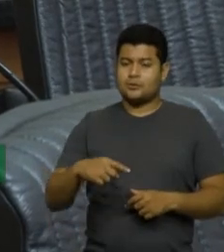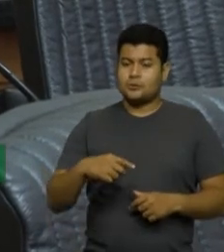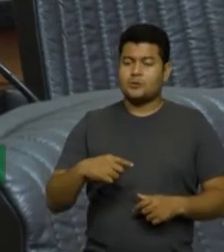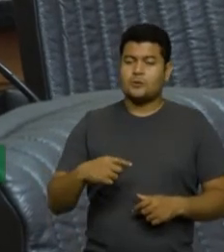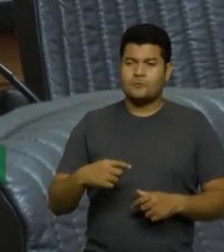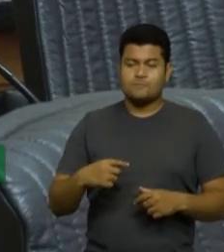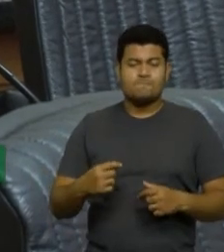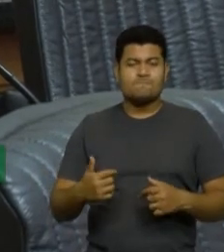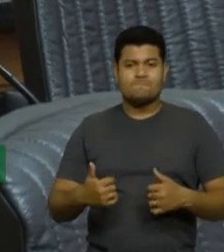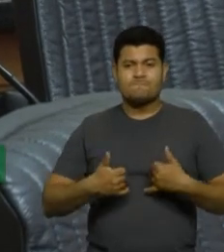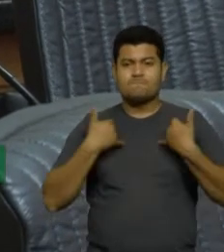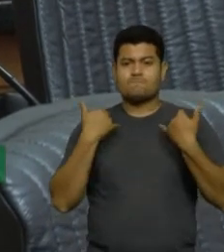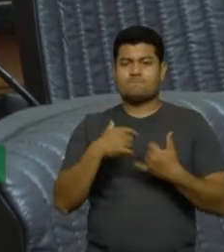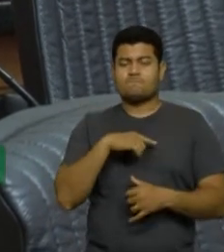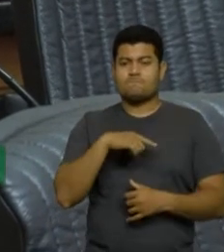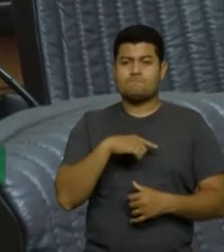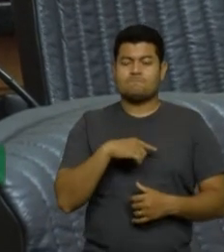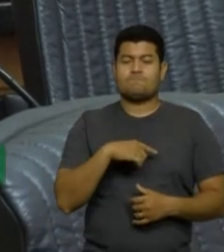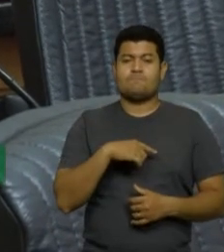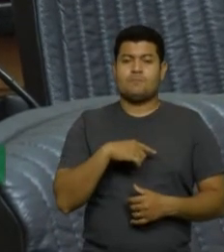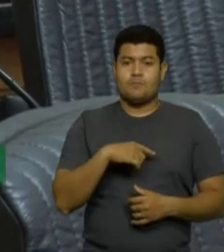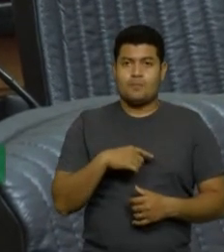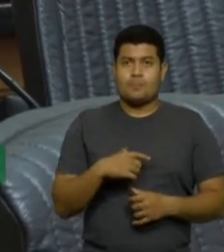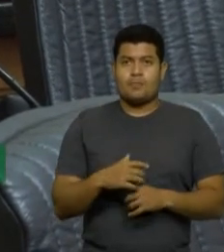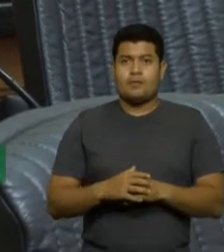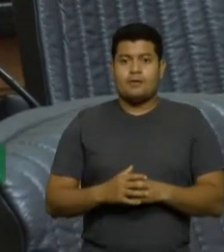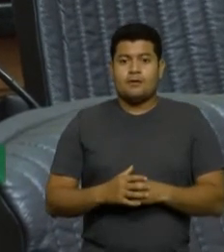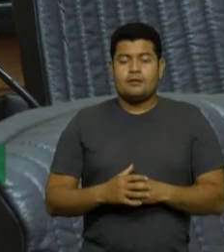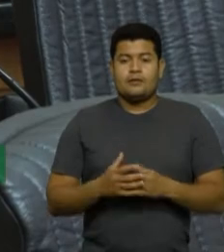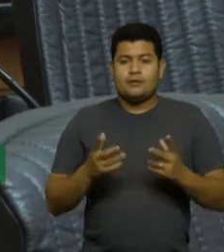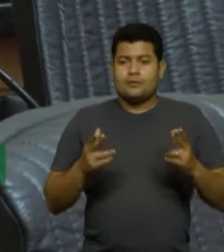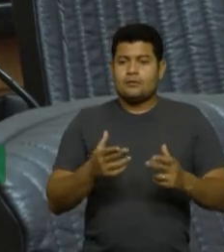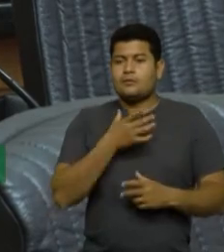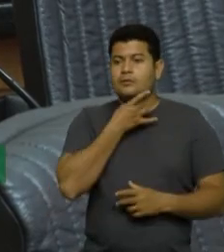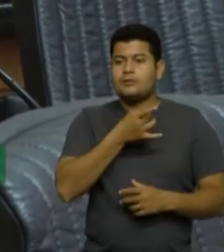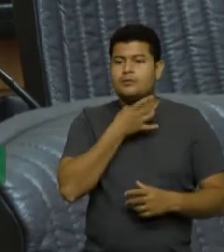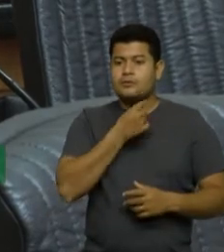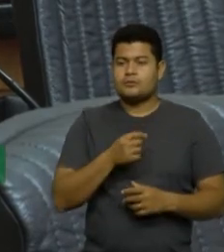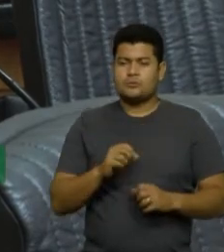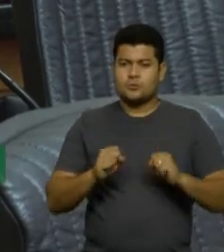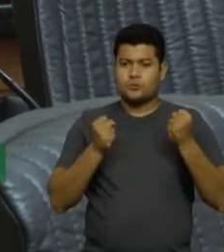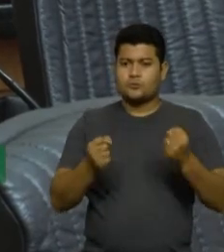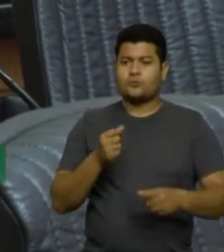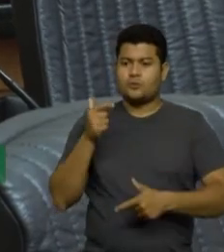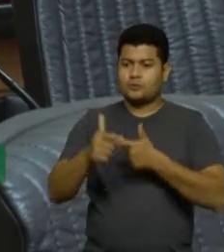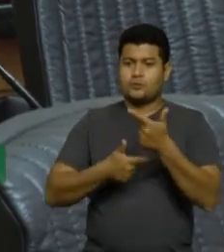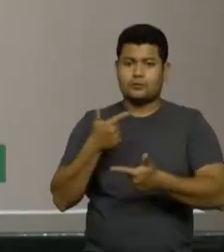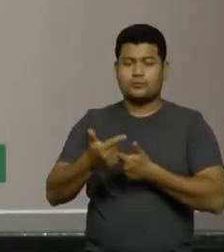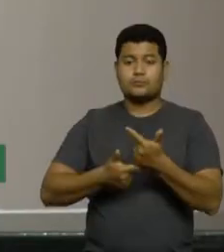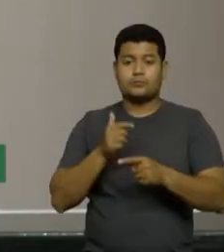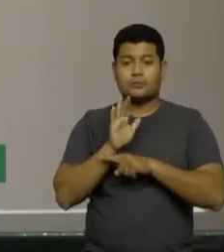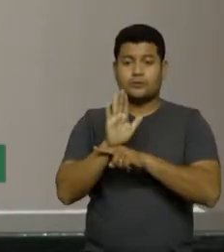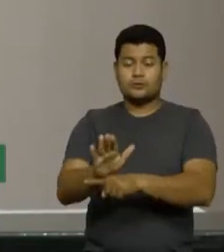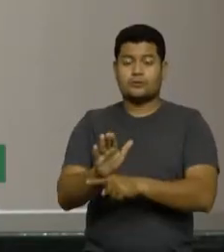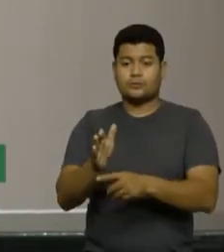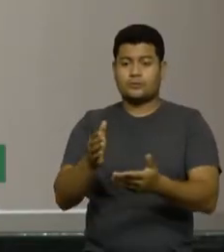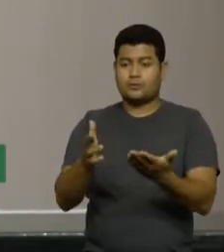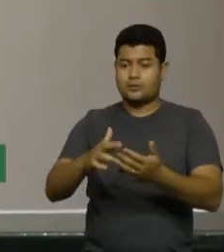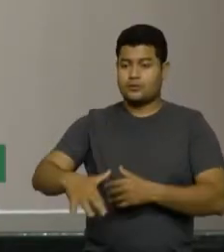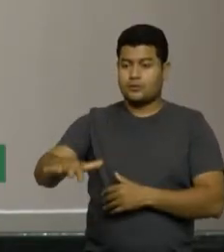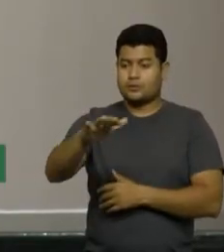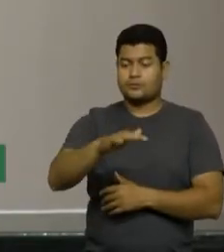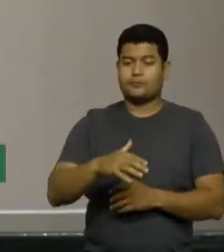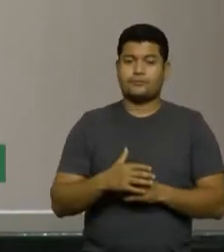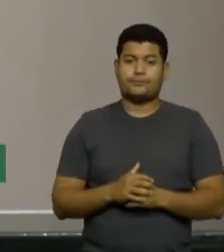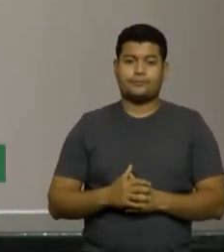representantes como o deputado Titon, como o deputado Cobalcini, que fazem tanto por essa região, por essa cidade. Com a palavra